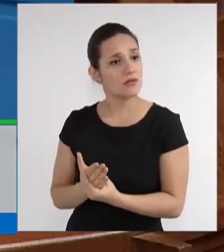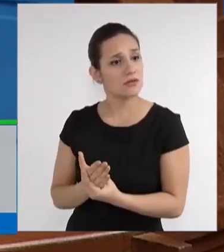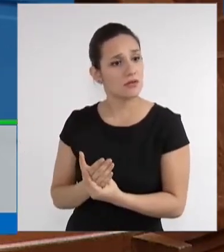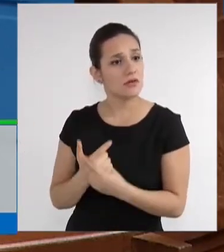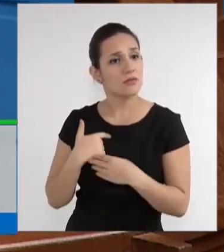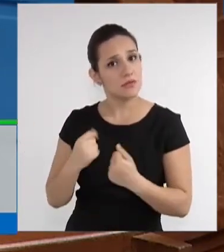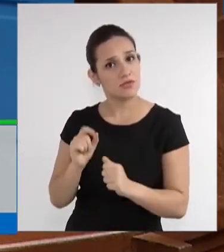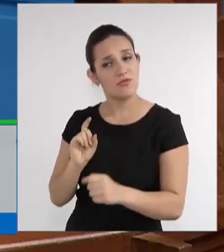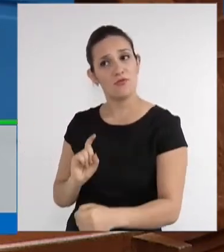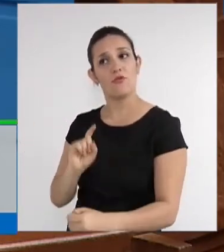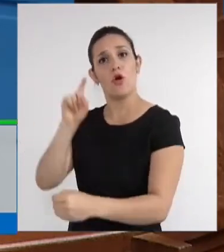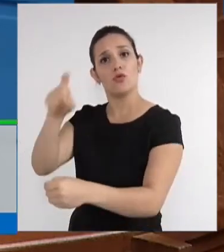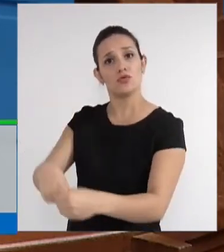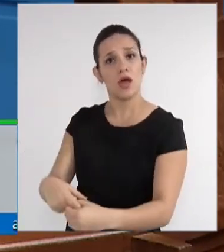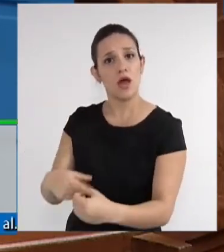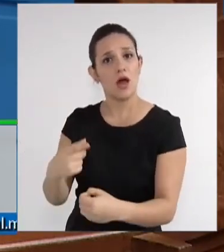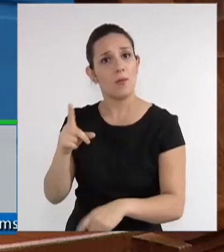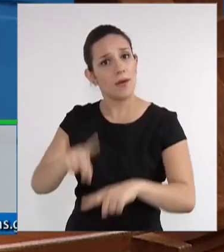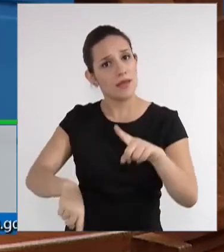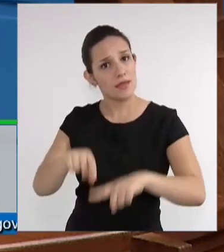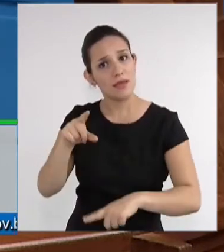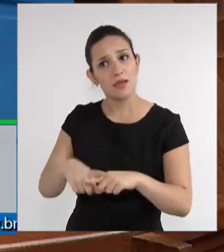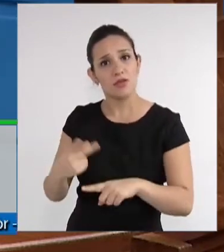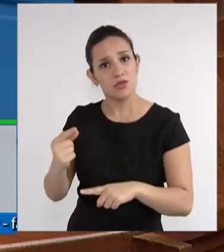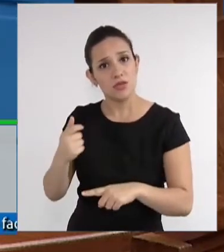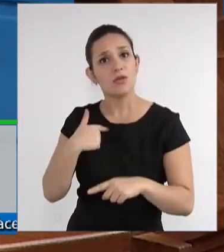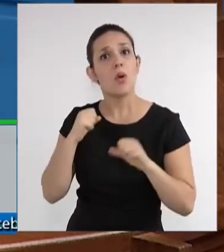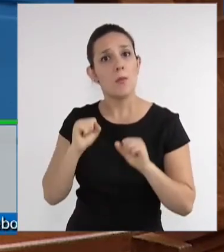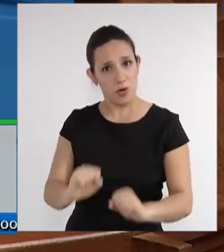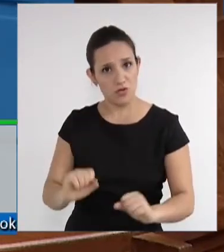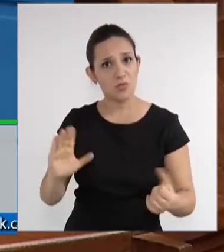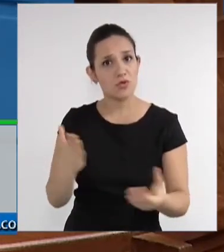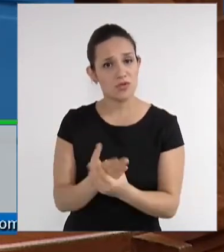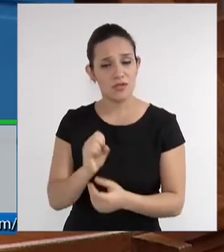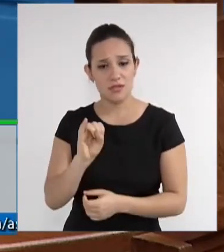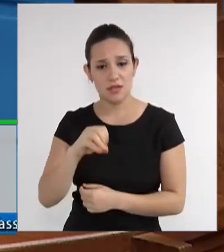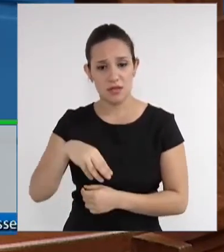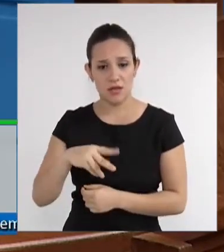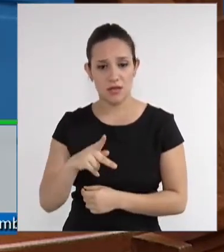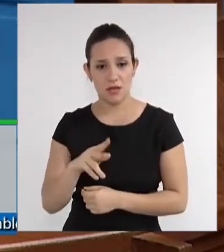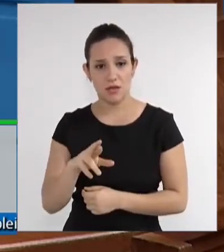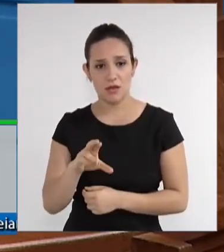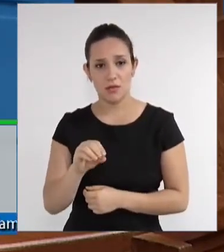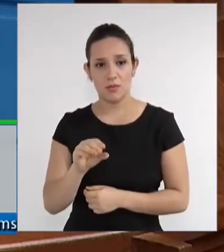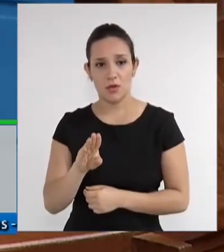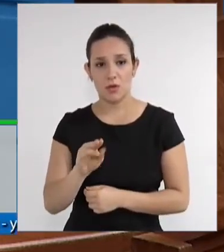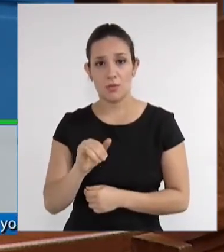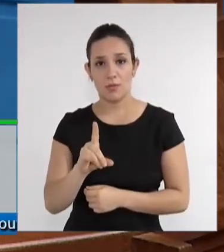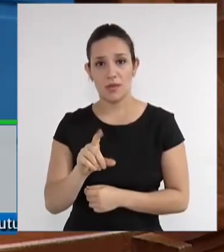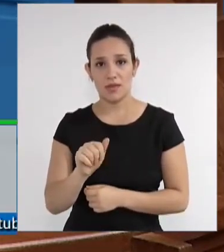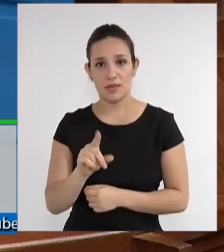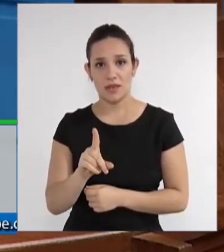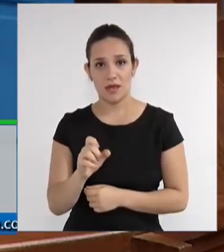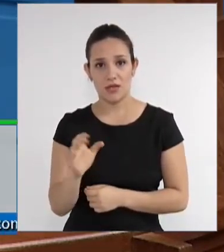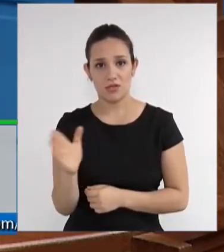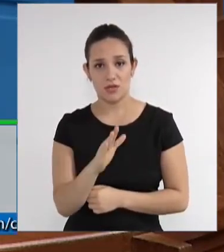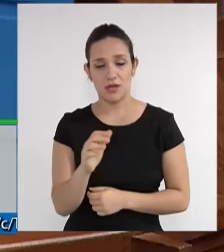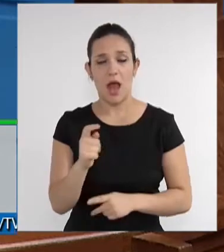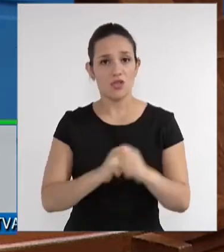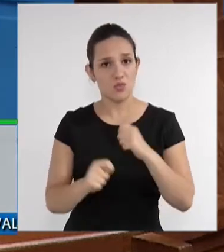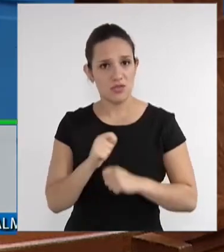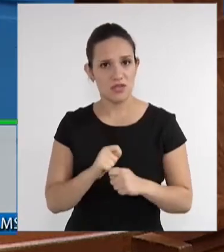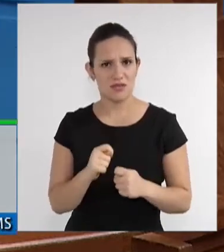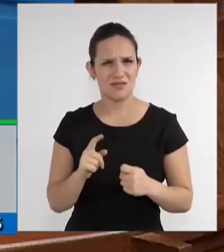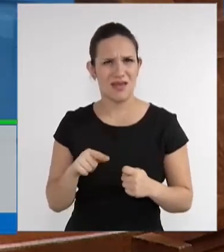a devolver os recursos e, por certo, processado por improbidade administrativa, porque eu fiz uma compra direta. Então, na verdade, é uma